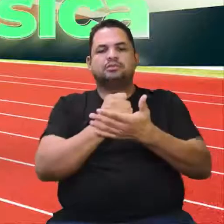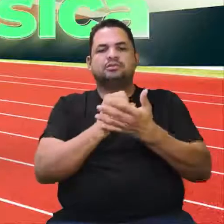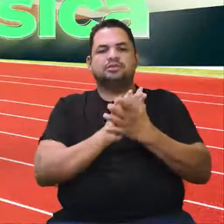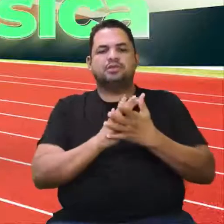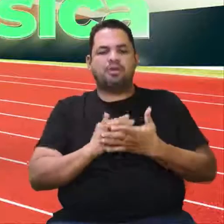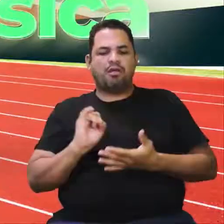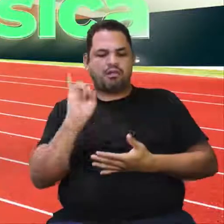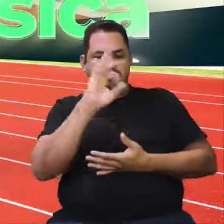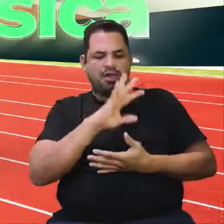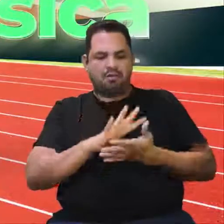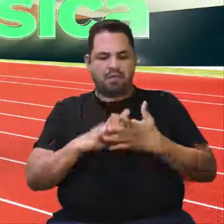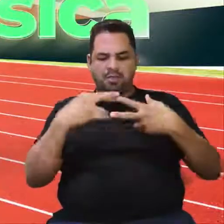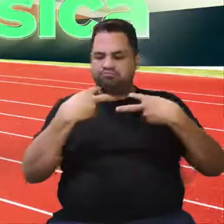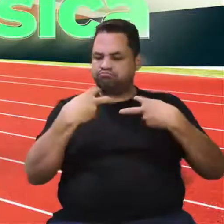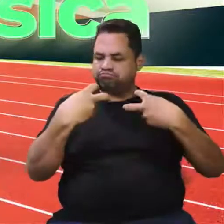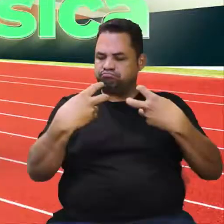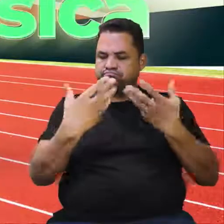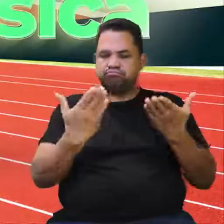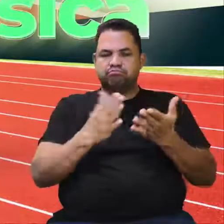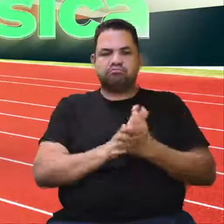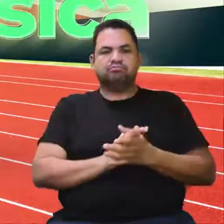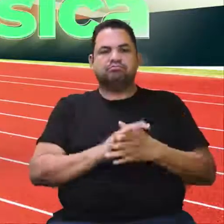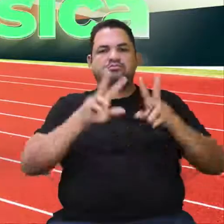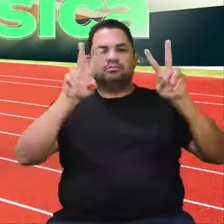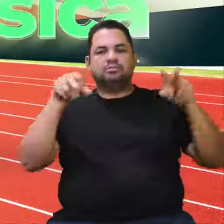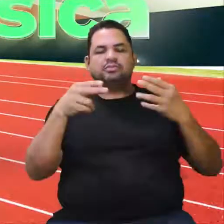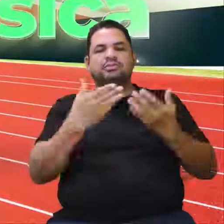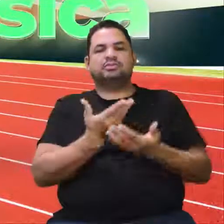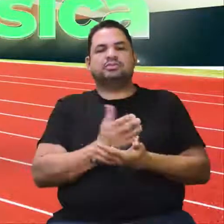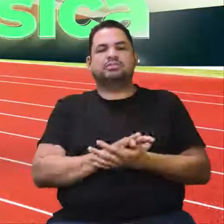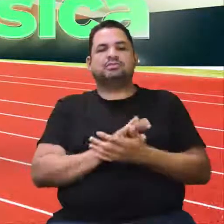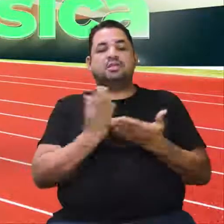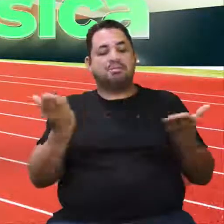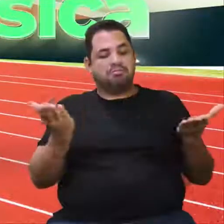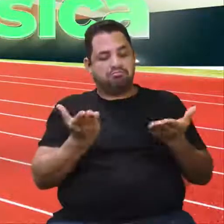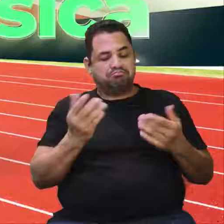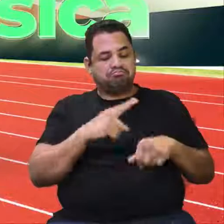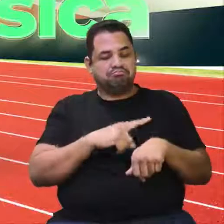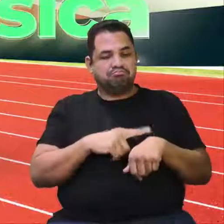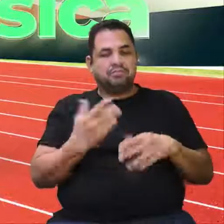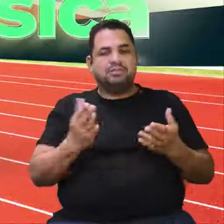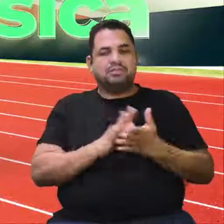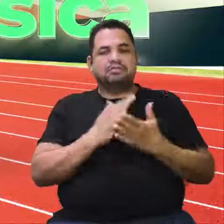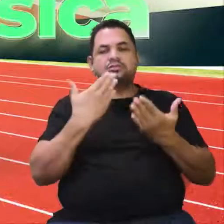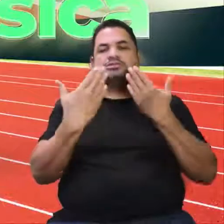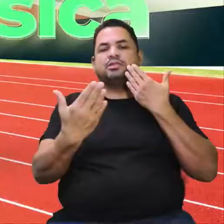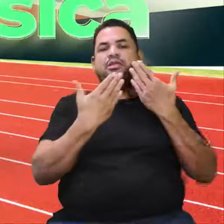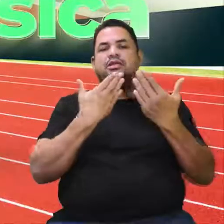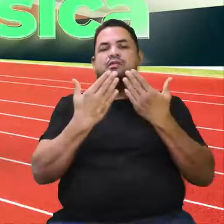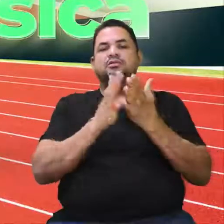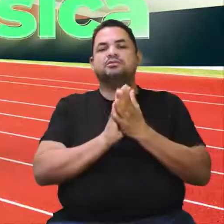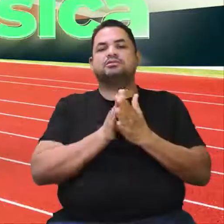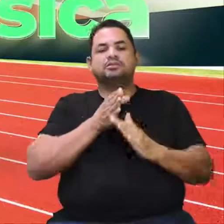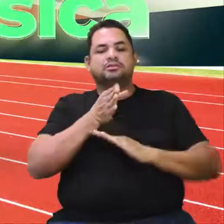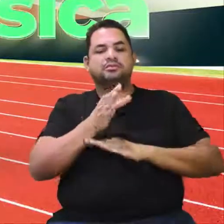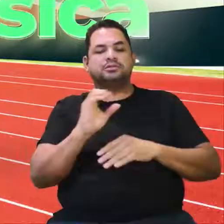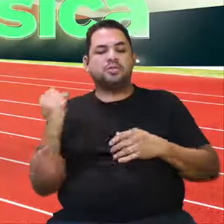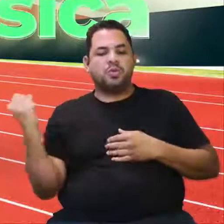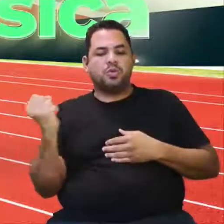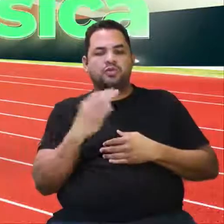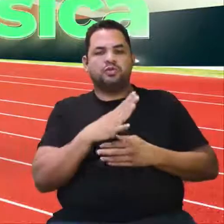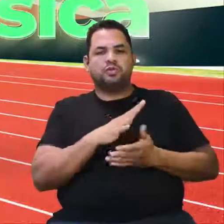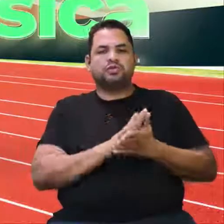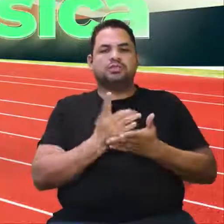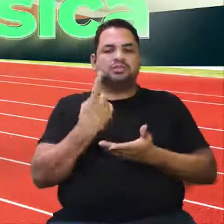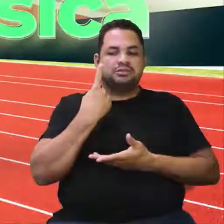dessa imagem, né, prof? Perfeito, assunto muito atual e que dialoga diretamente com o jovem. Eu acho que o jovem já está